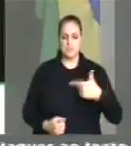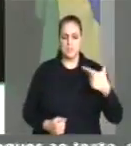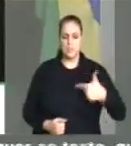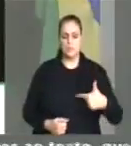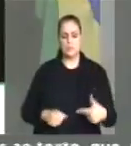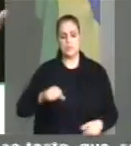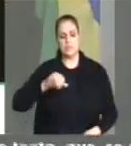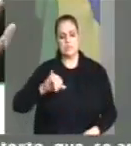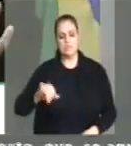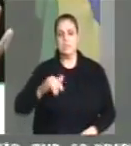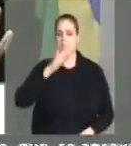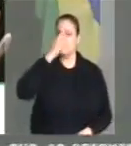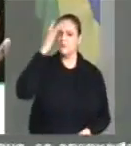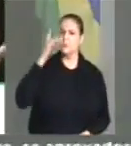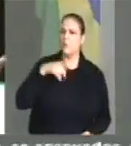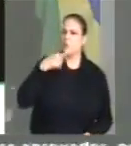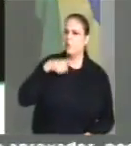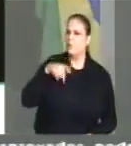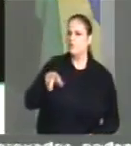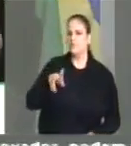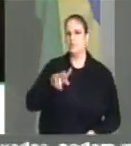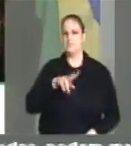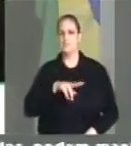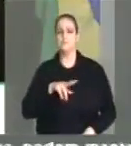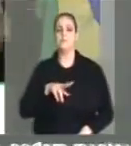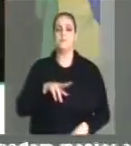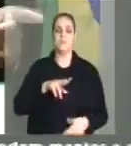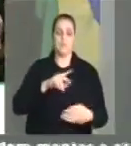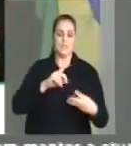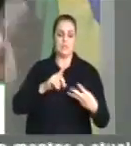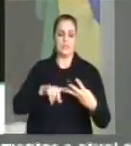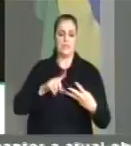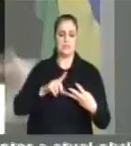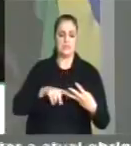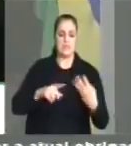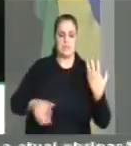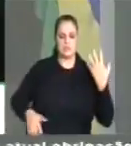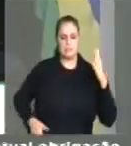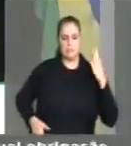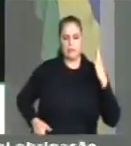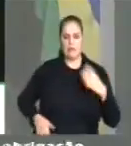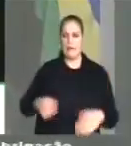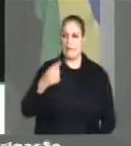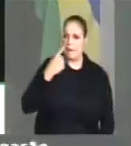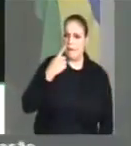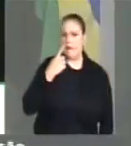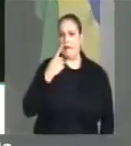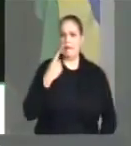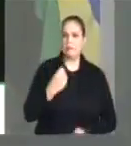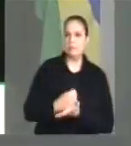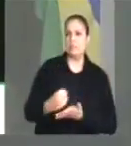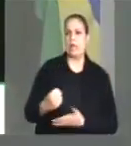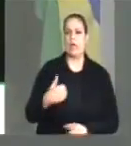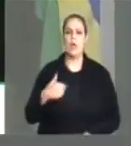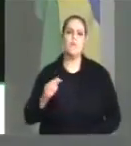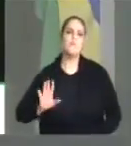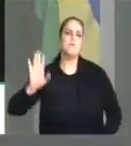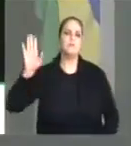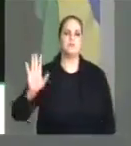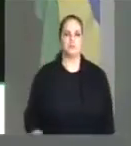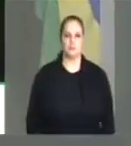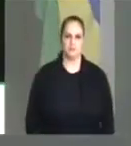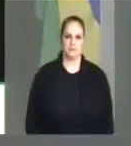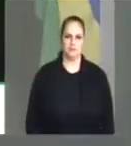os retardatários. E na terceira, os malandros que só votavam quando a votação já tinha direção.